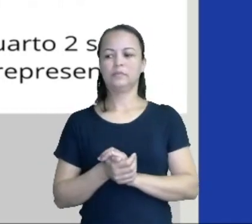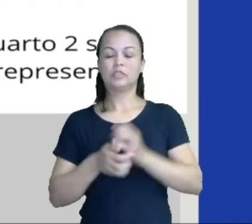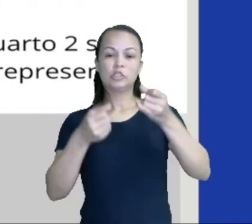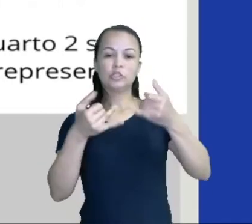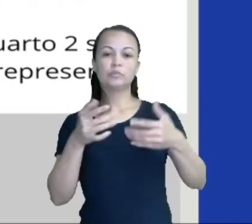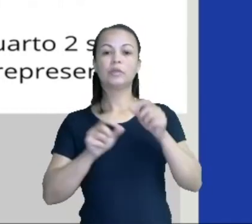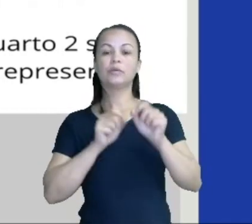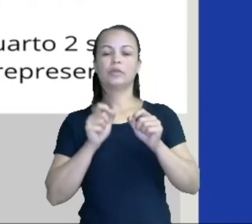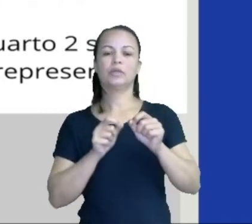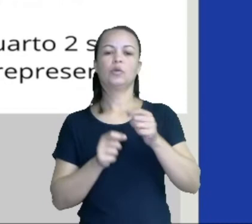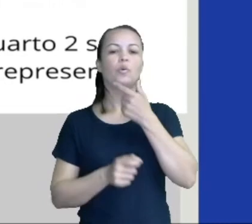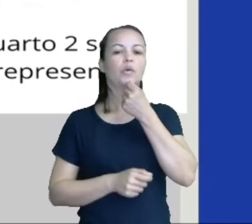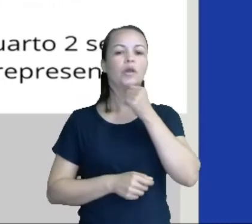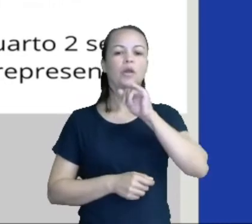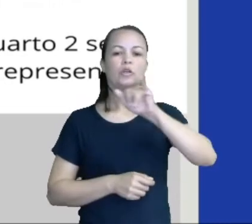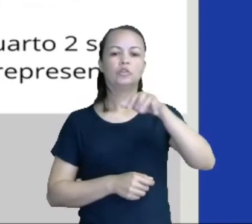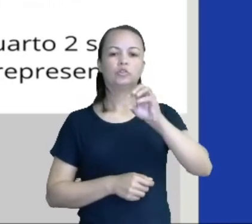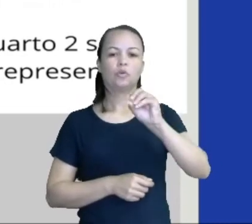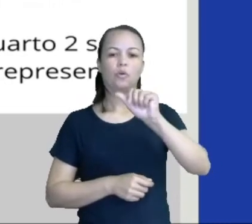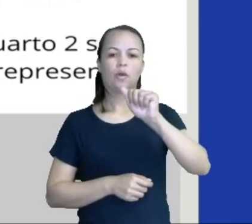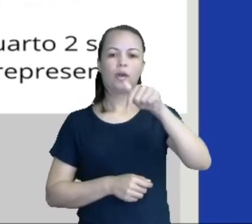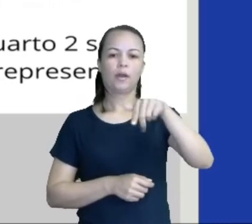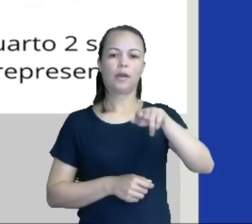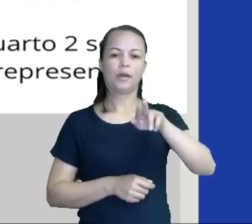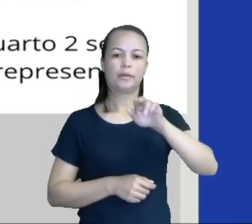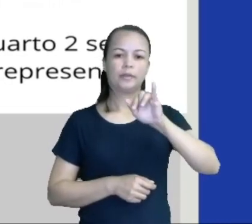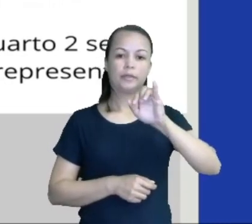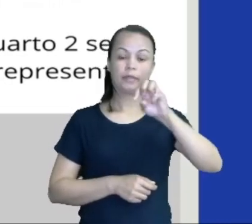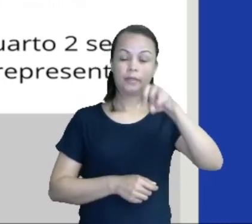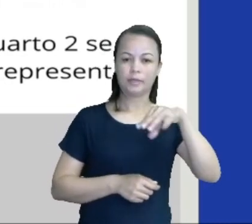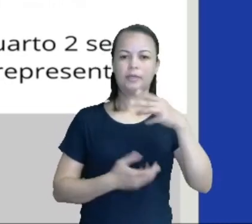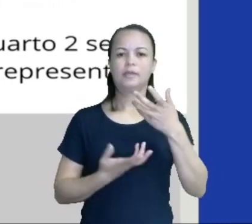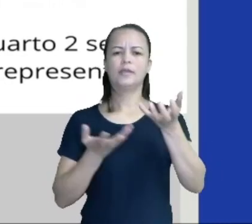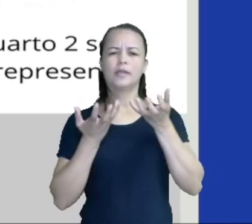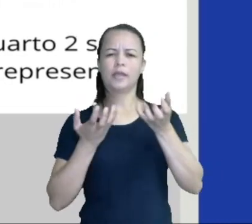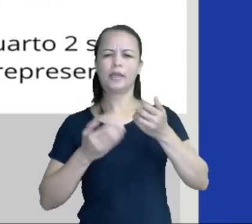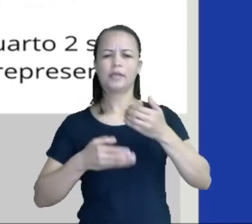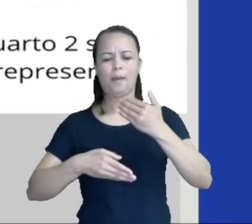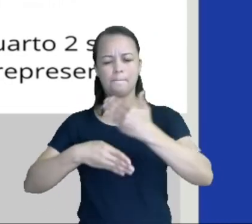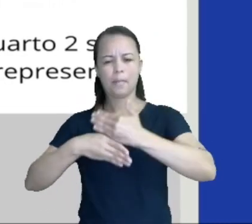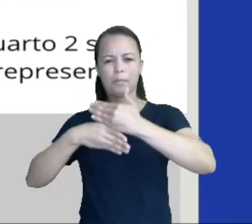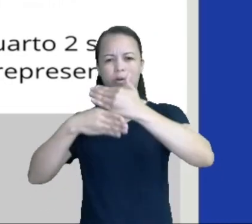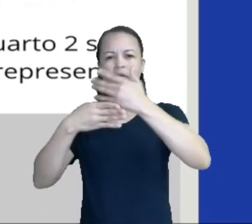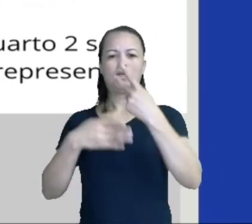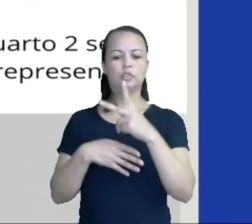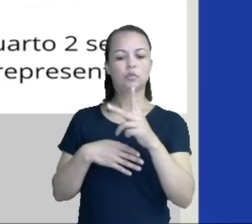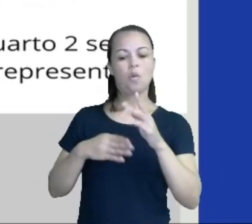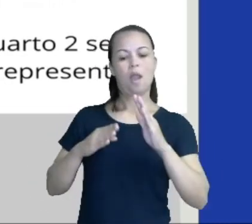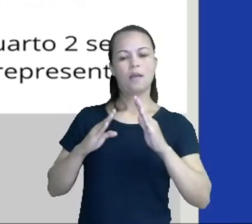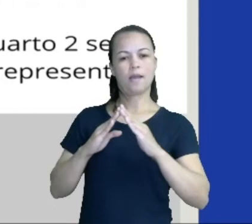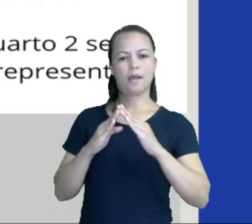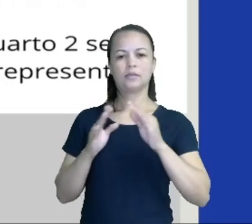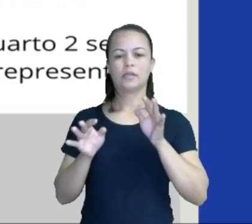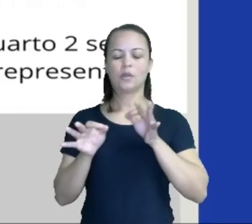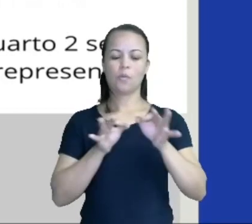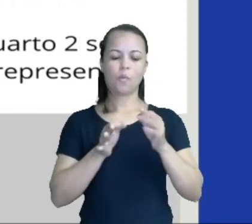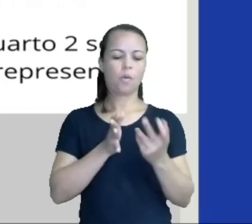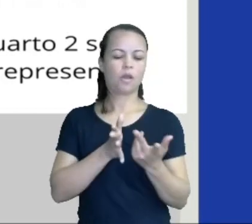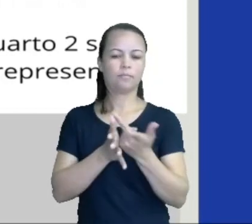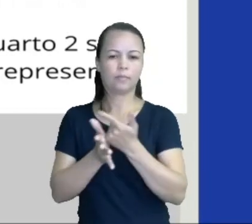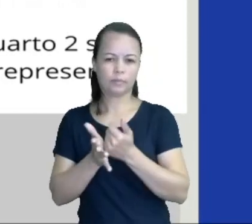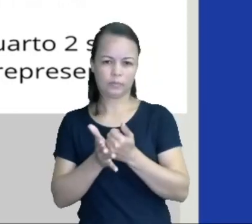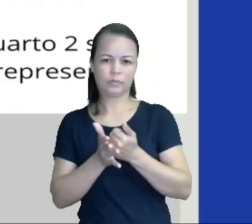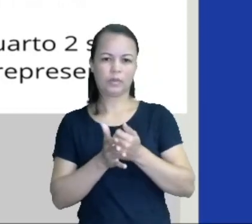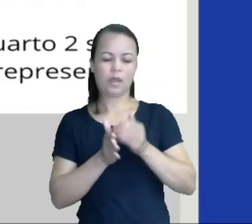Joaquim, né, queria construir a planta da sua casa, então ele colocou, desenhou as medidas da área